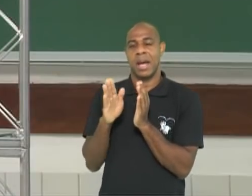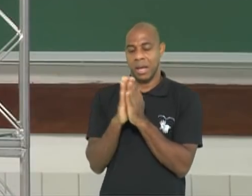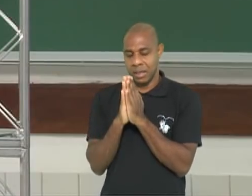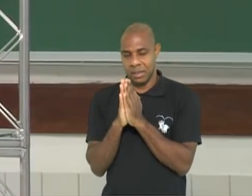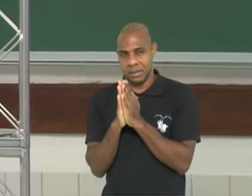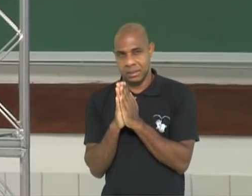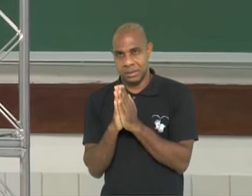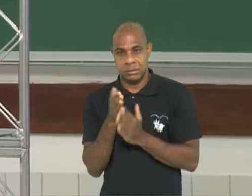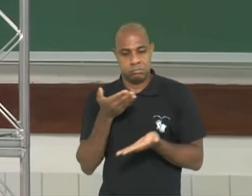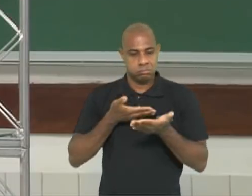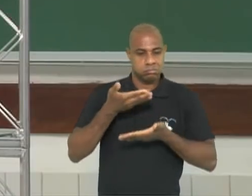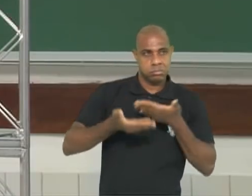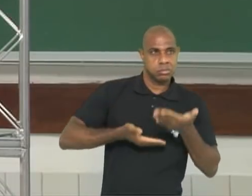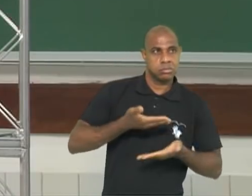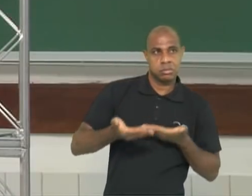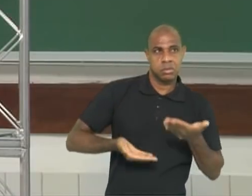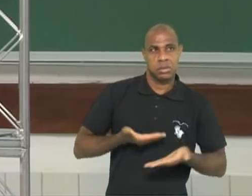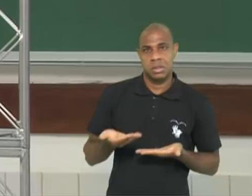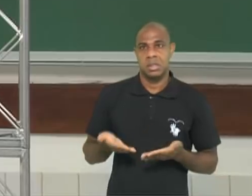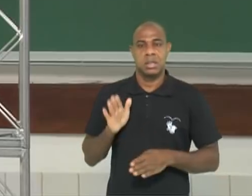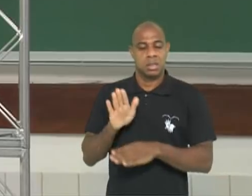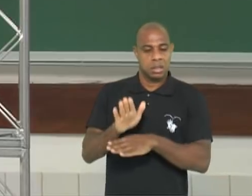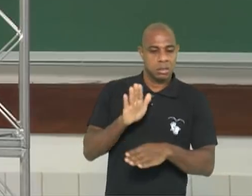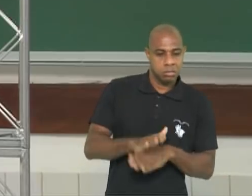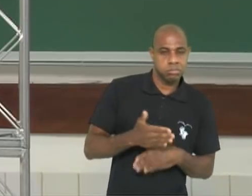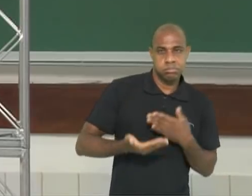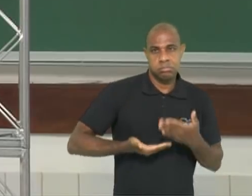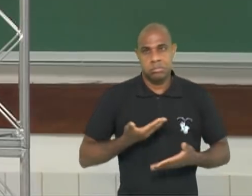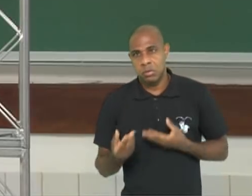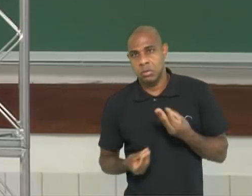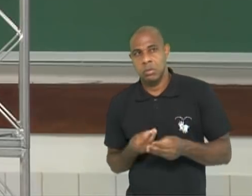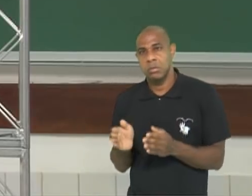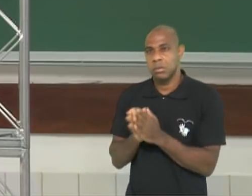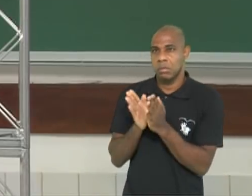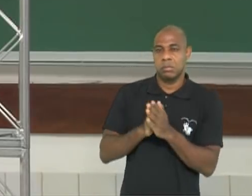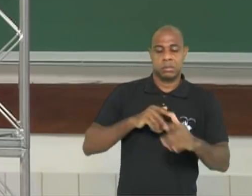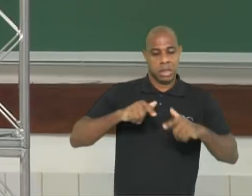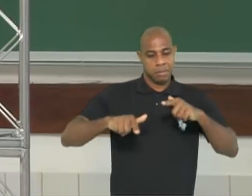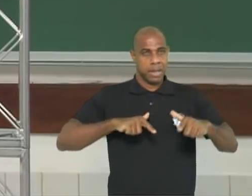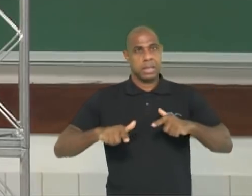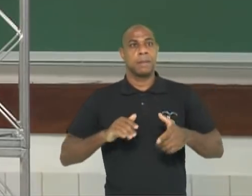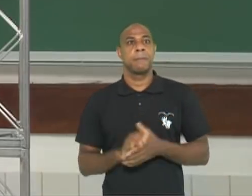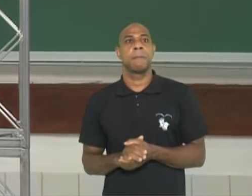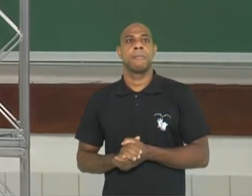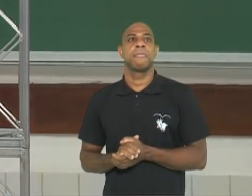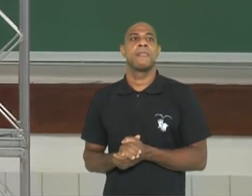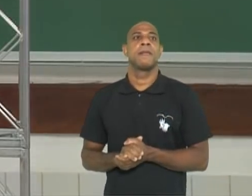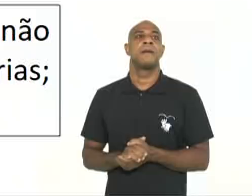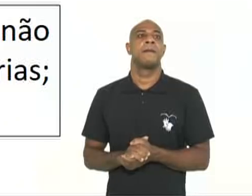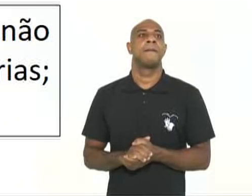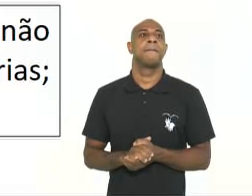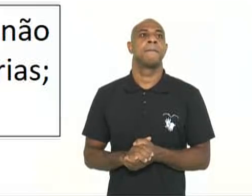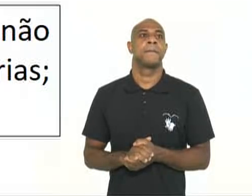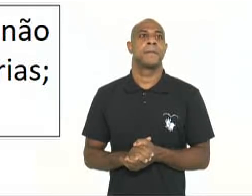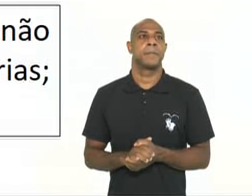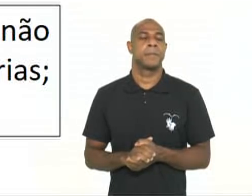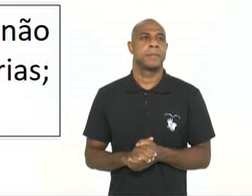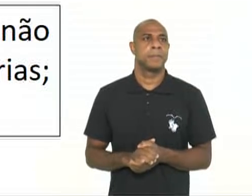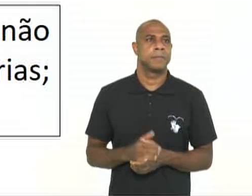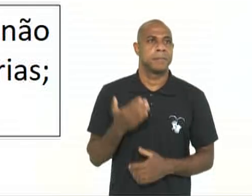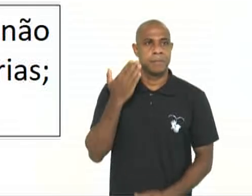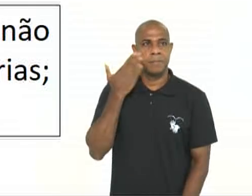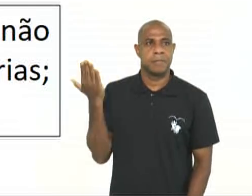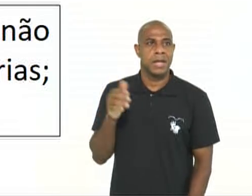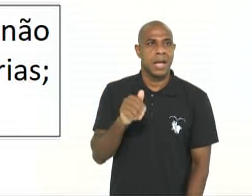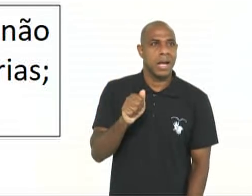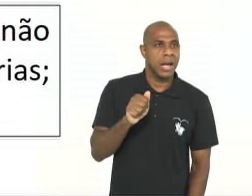labora, né? Do latim, laborar, labutar, trabalhar. Fechou? Ascese, eu coloquei aqui, o que significa